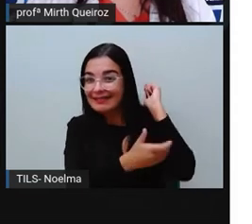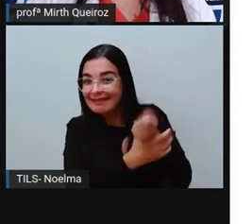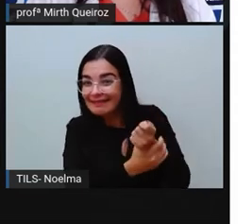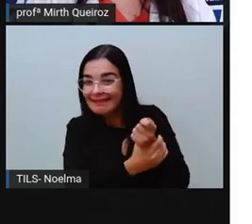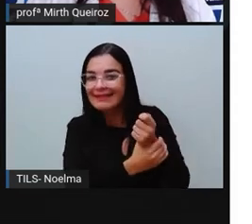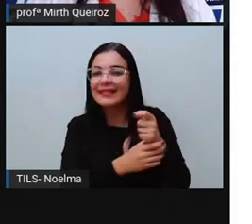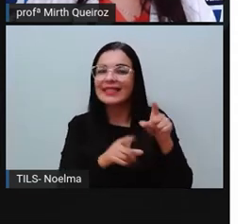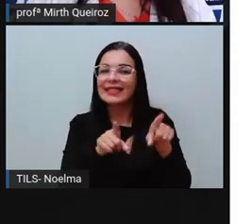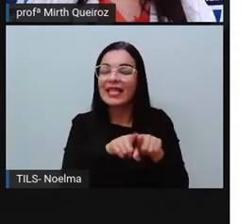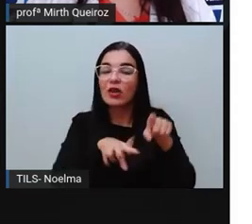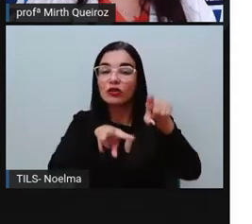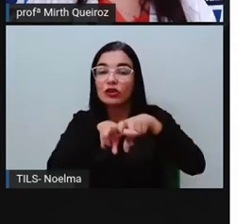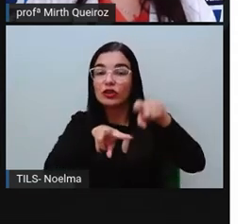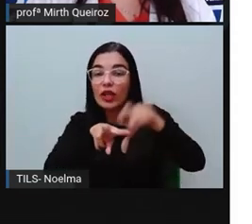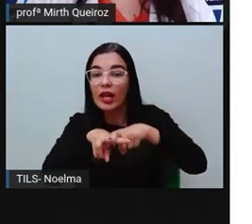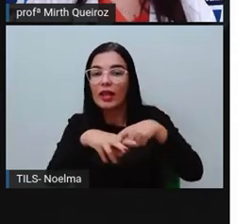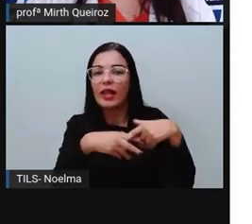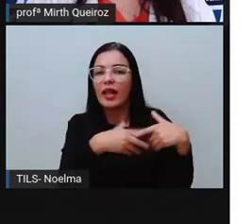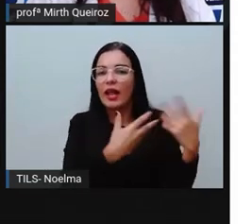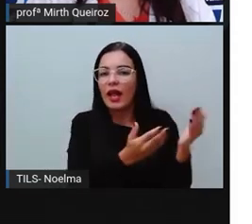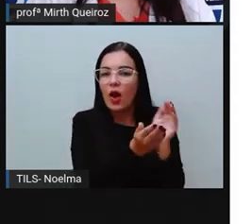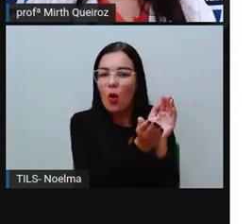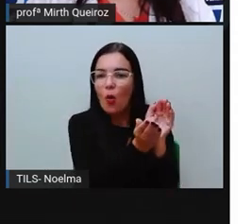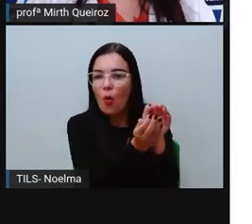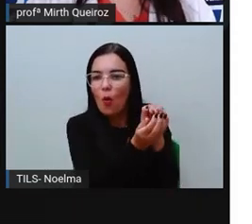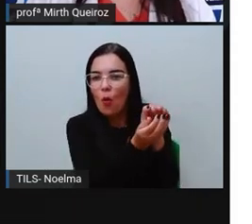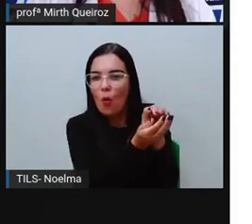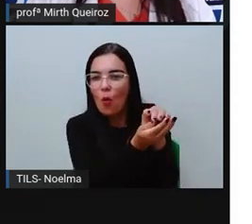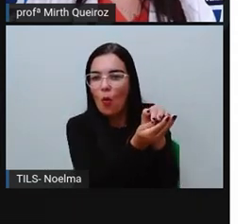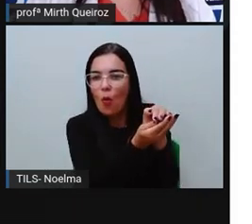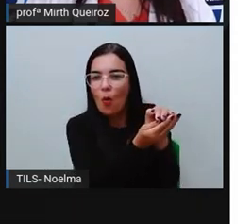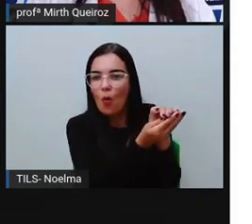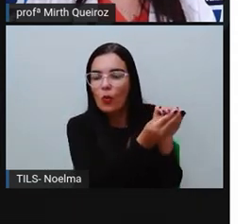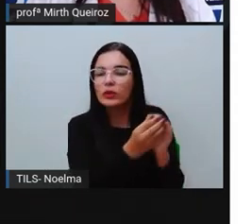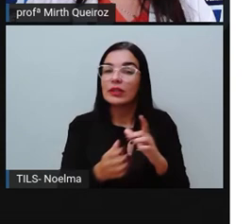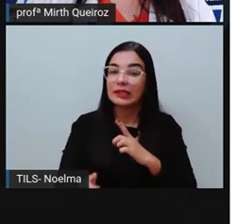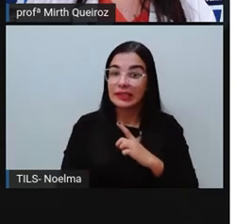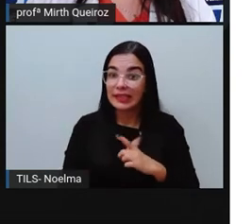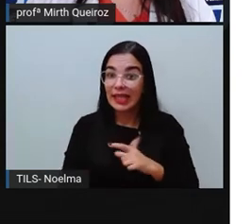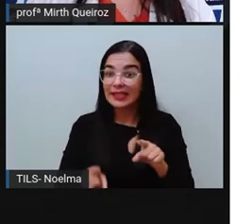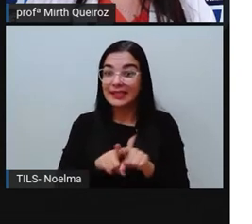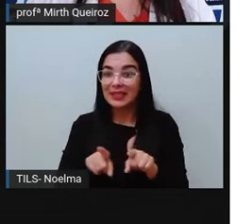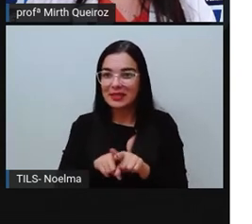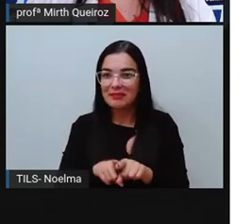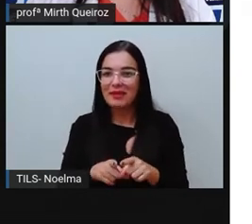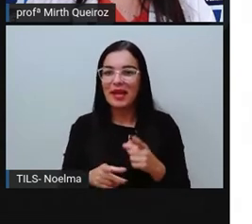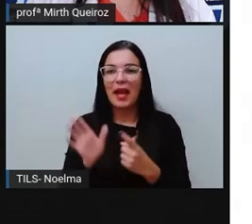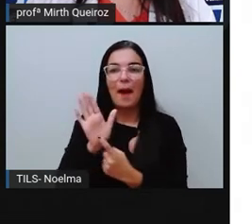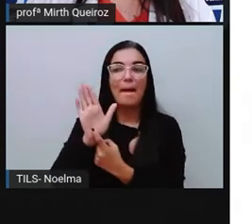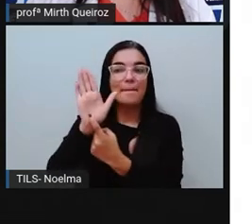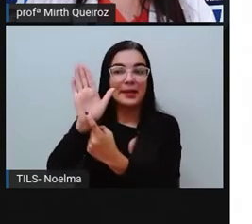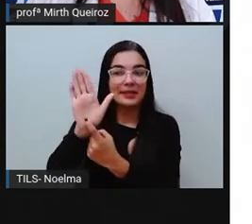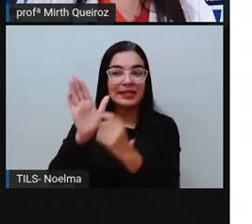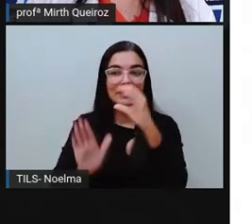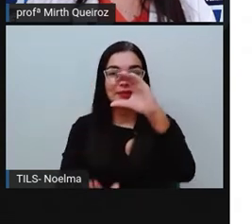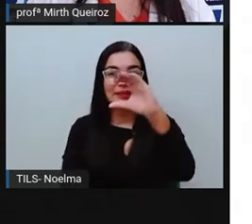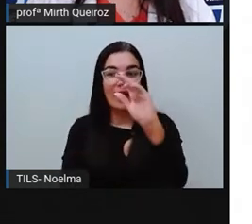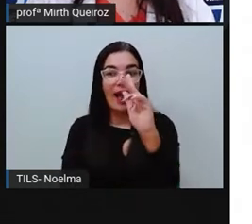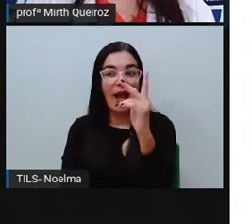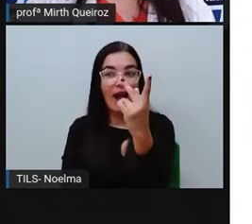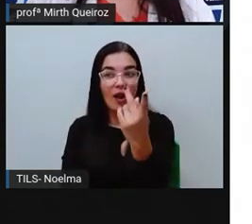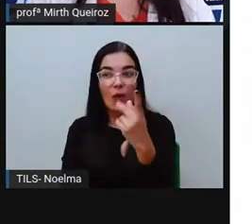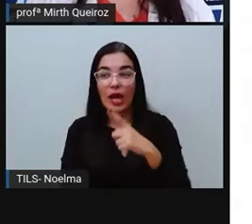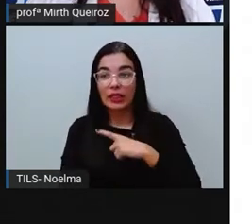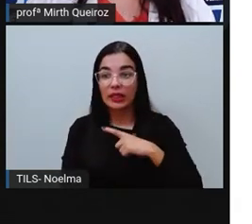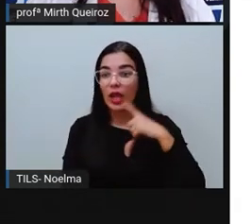Machado, chinelo, concha. São palavras que apresentam o CH e vai ter o som